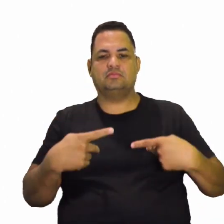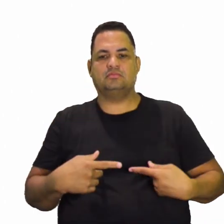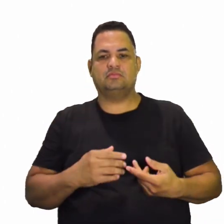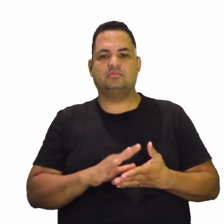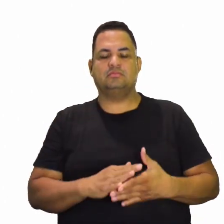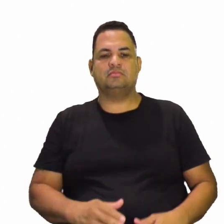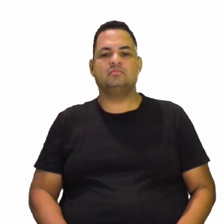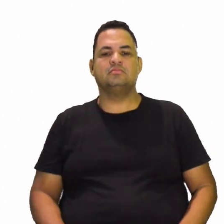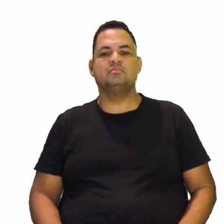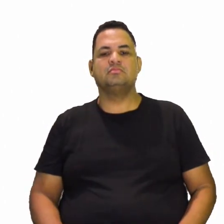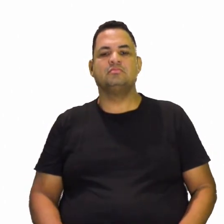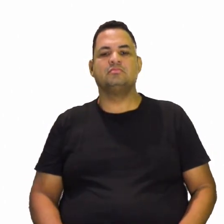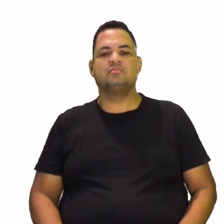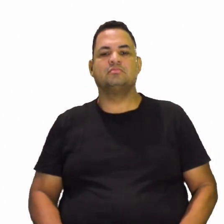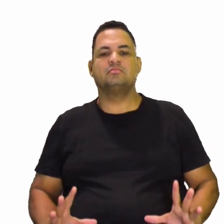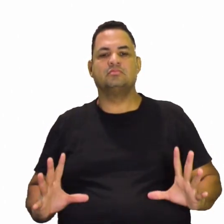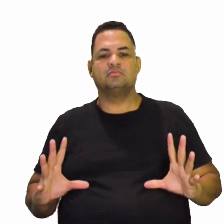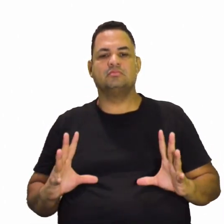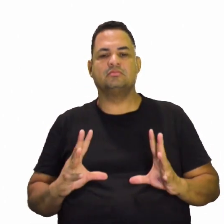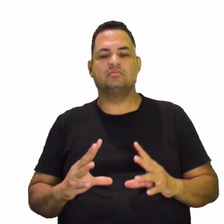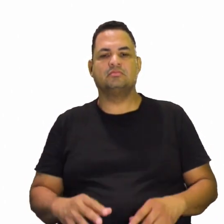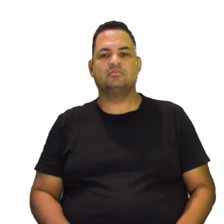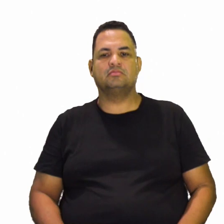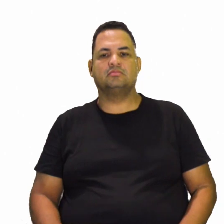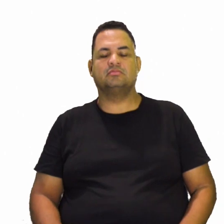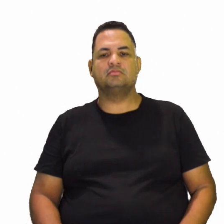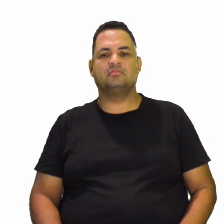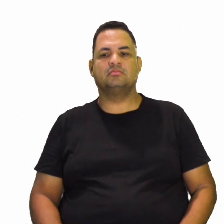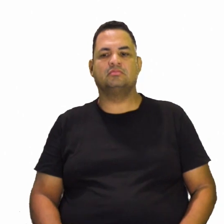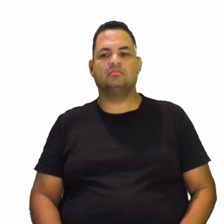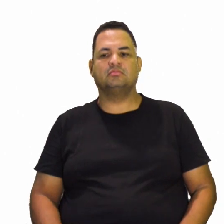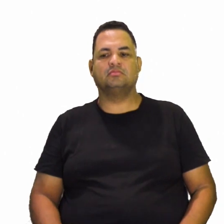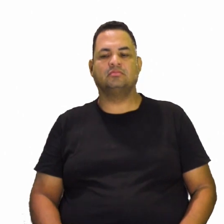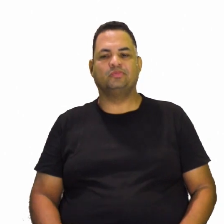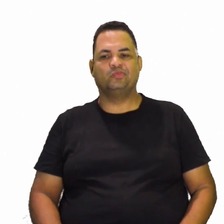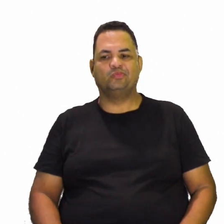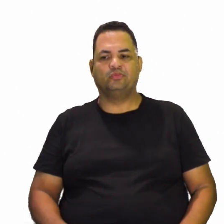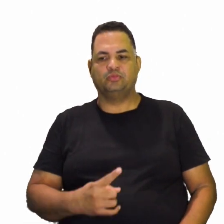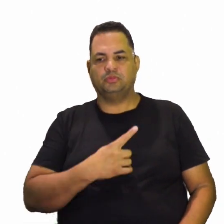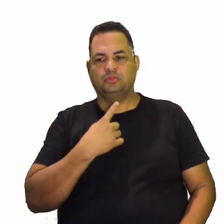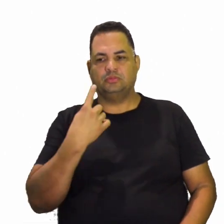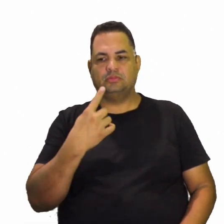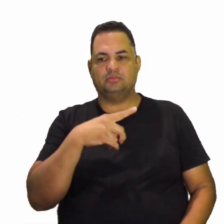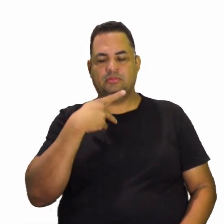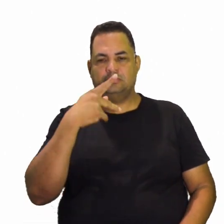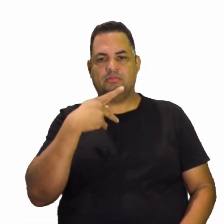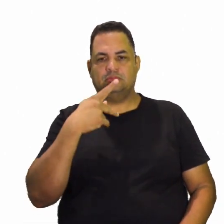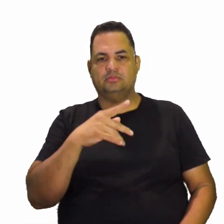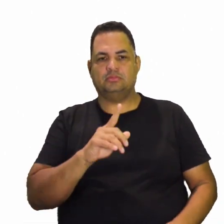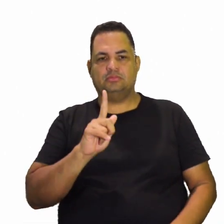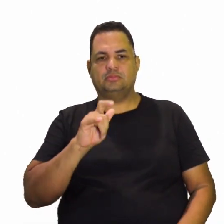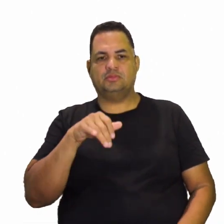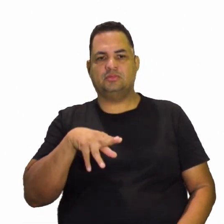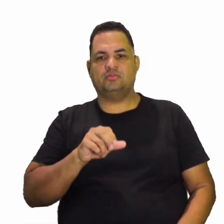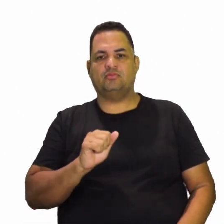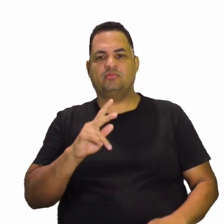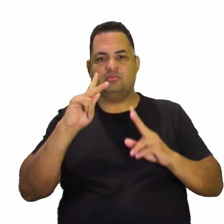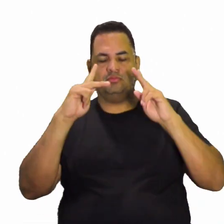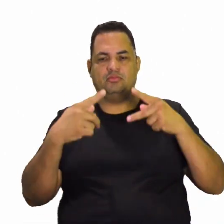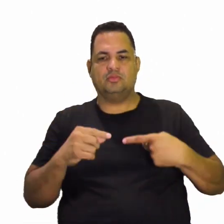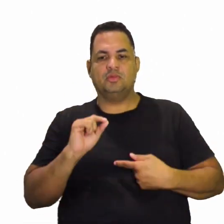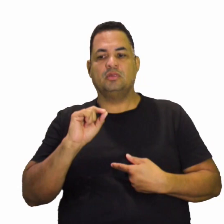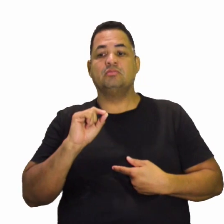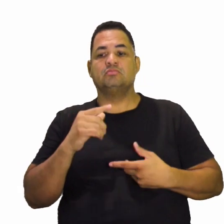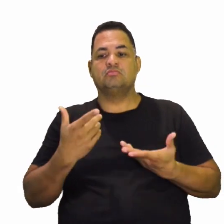eu completar aqui a imagem. Opa, completei demais. Então nós falamos sobre o genoma humano, né? O que